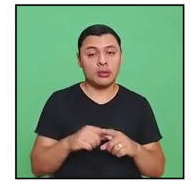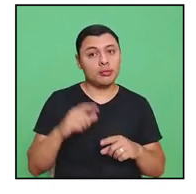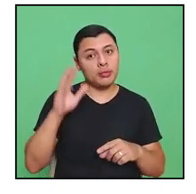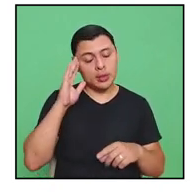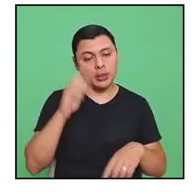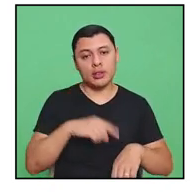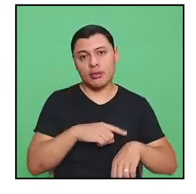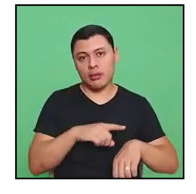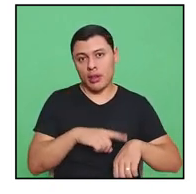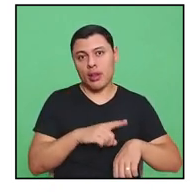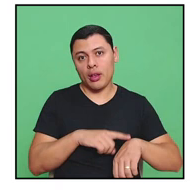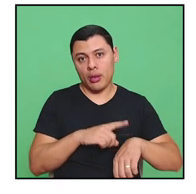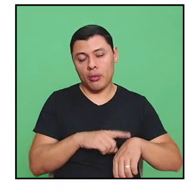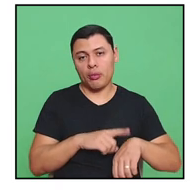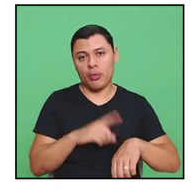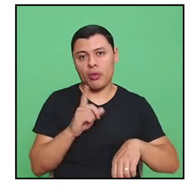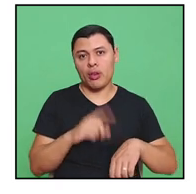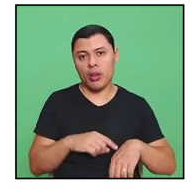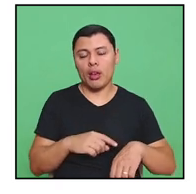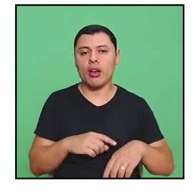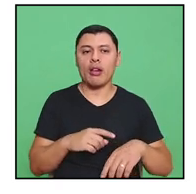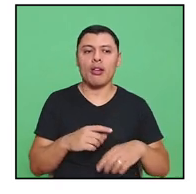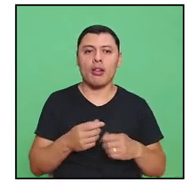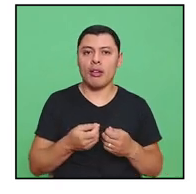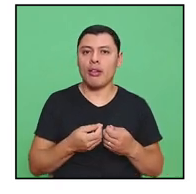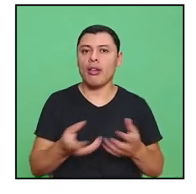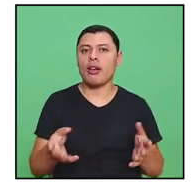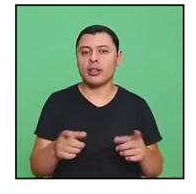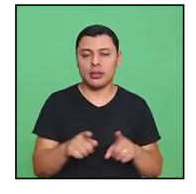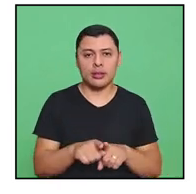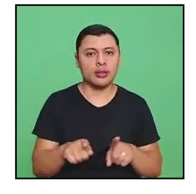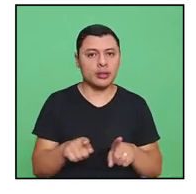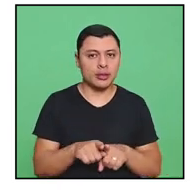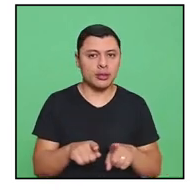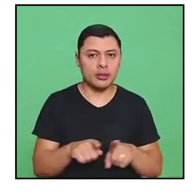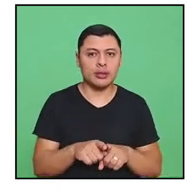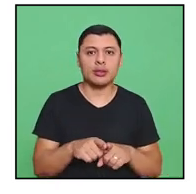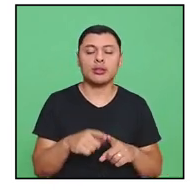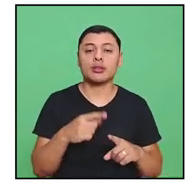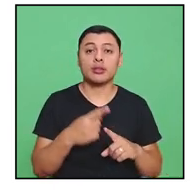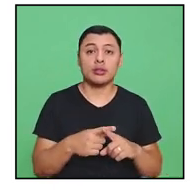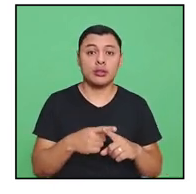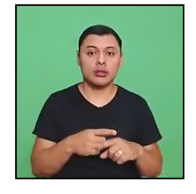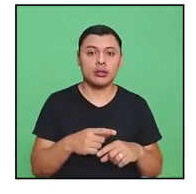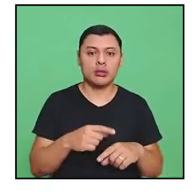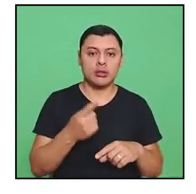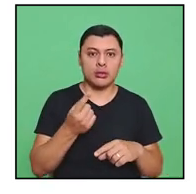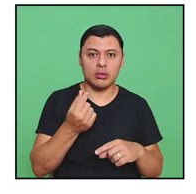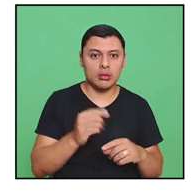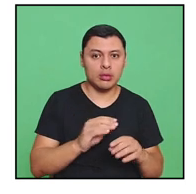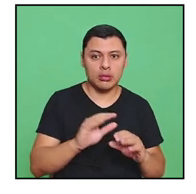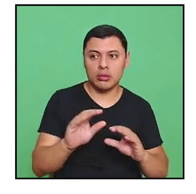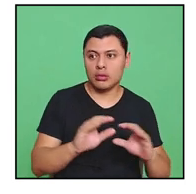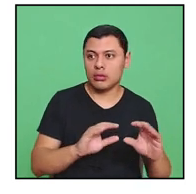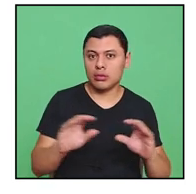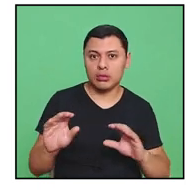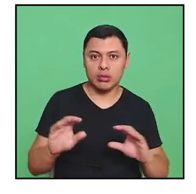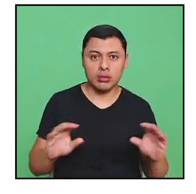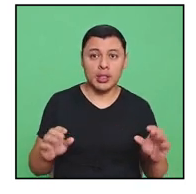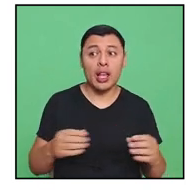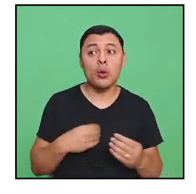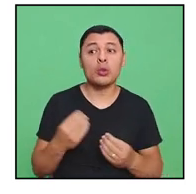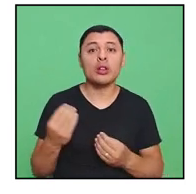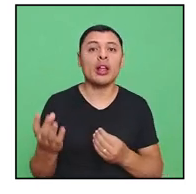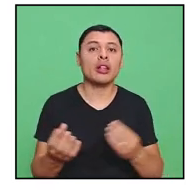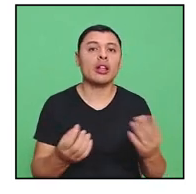né? Na medida que você realiza uma distribuição de renda, você também está dando tempo às